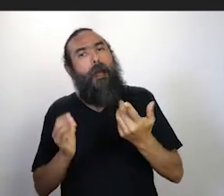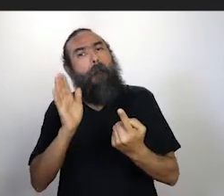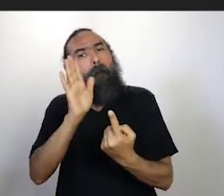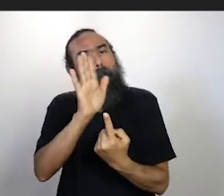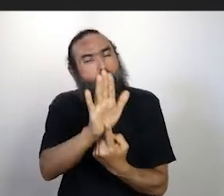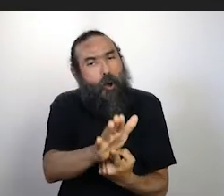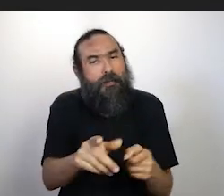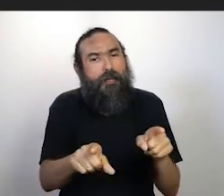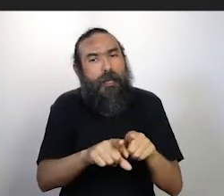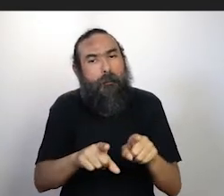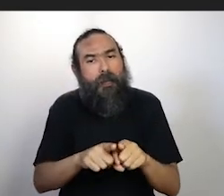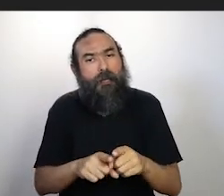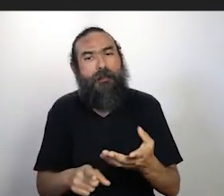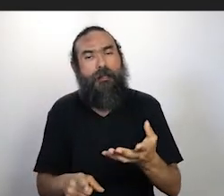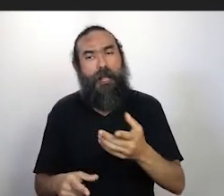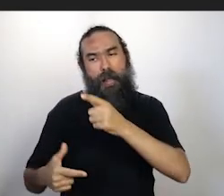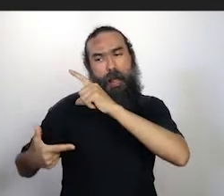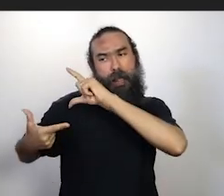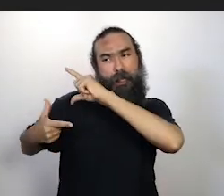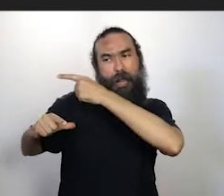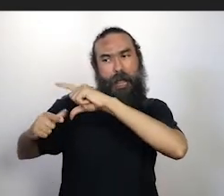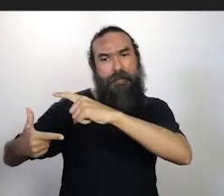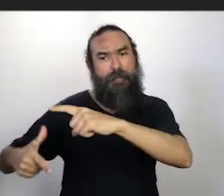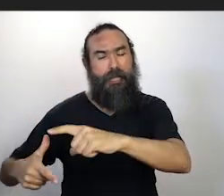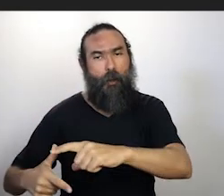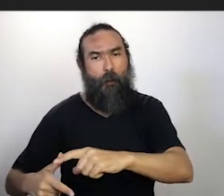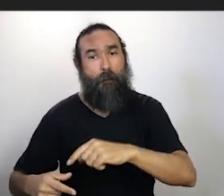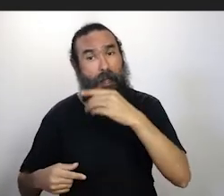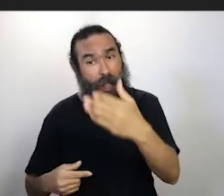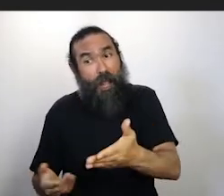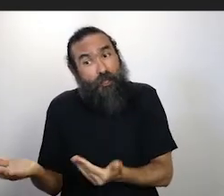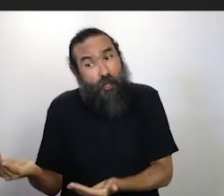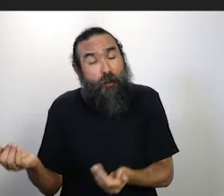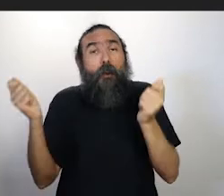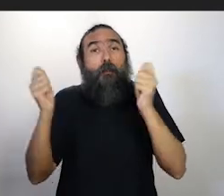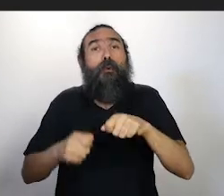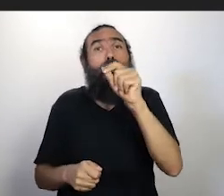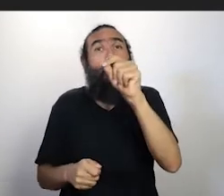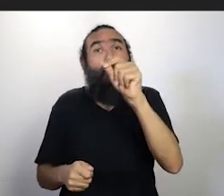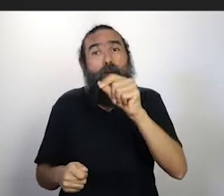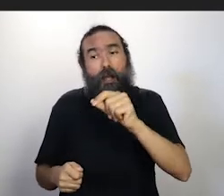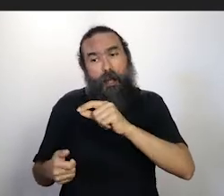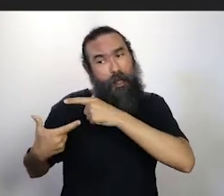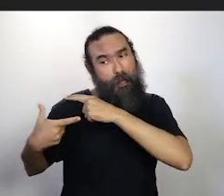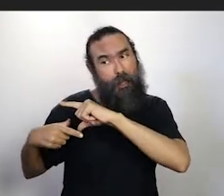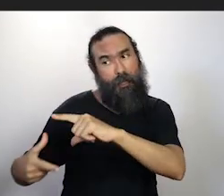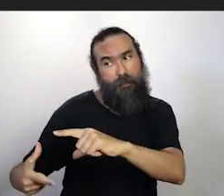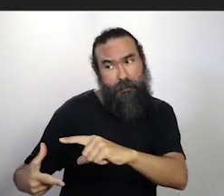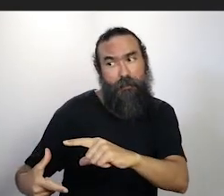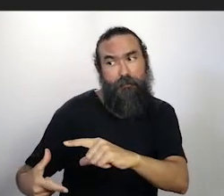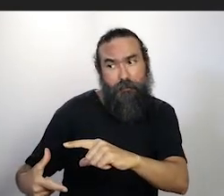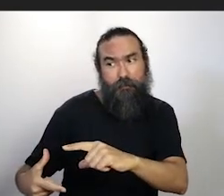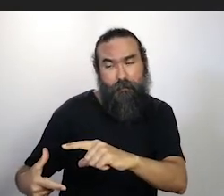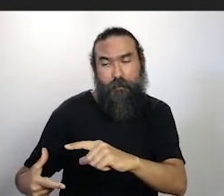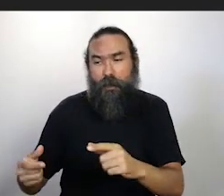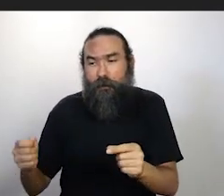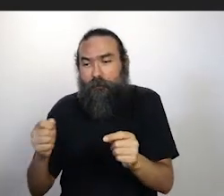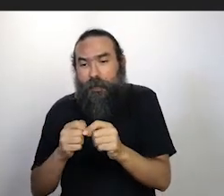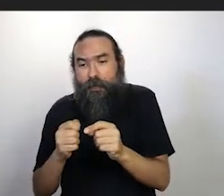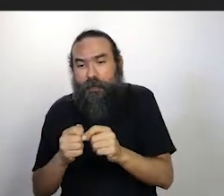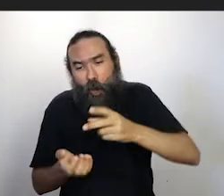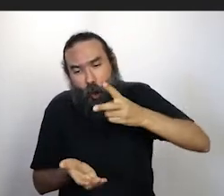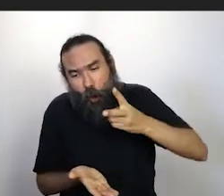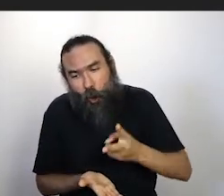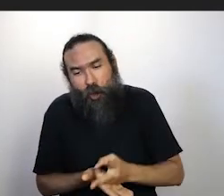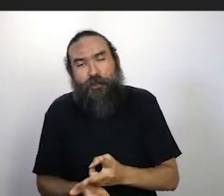da recriação da tradição por parte desse jovem. E uma coisa que a gente percebe é que dentro do espaço